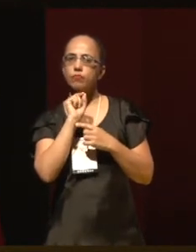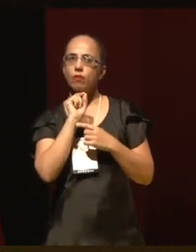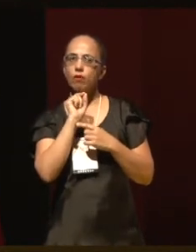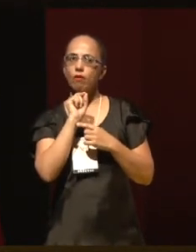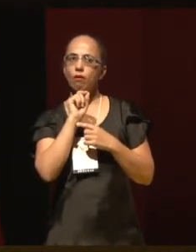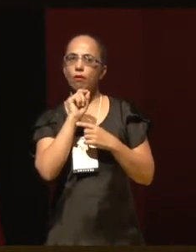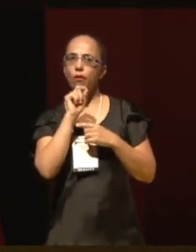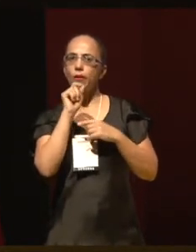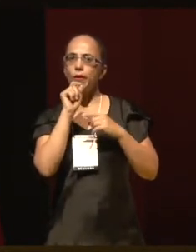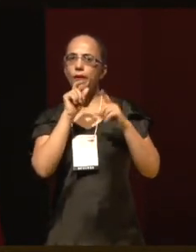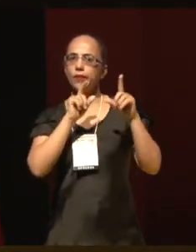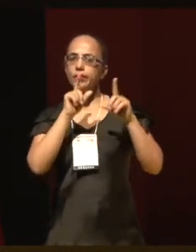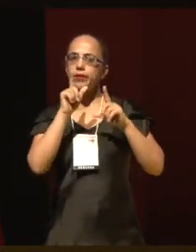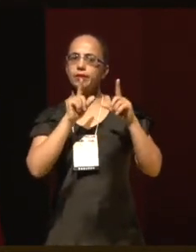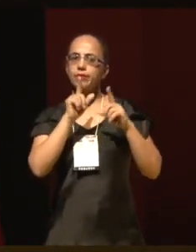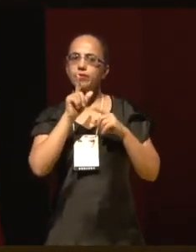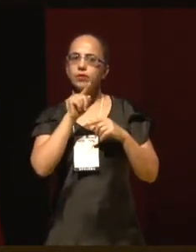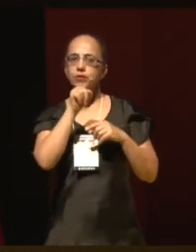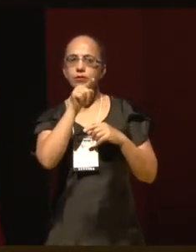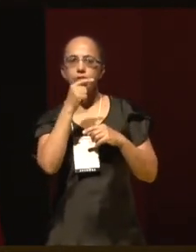um programa que ele gosta muito.